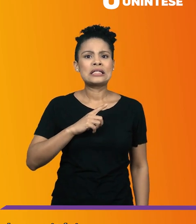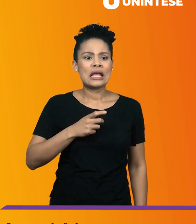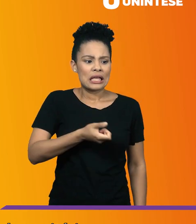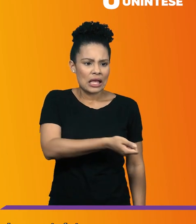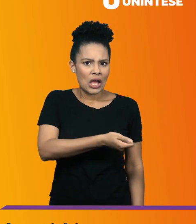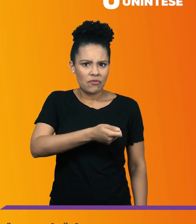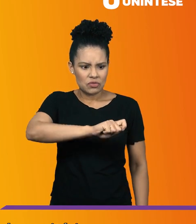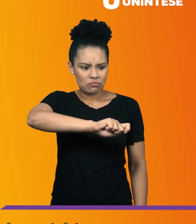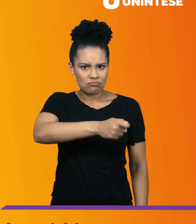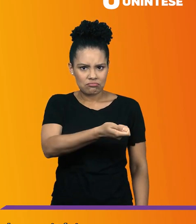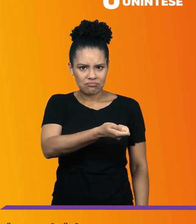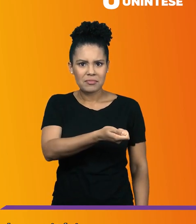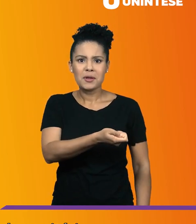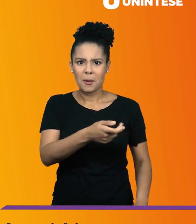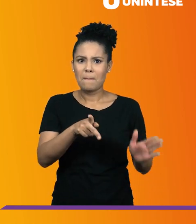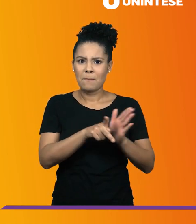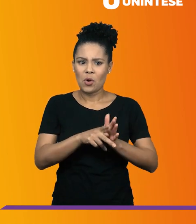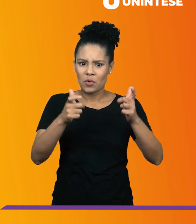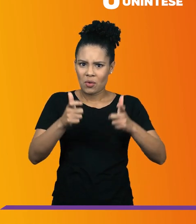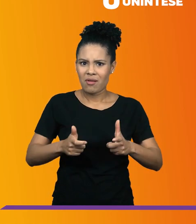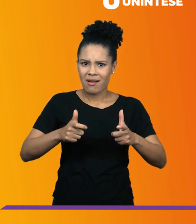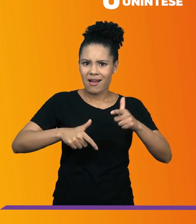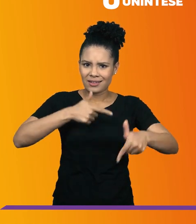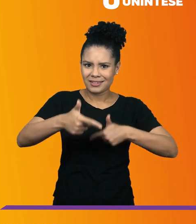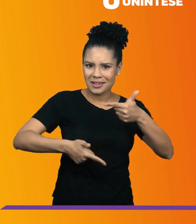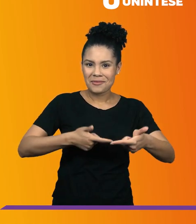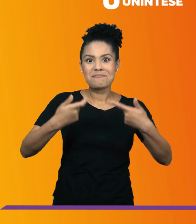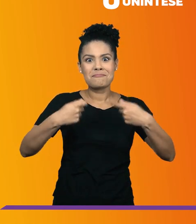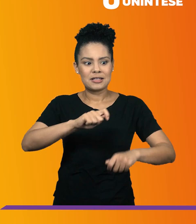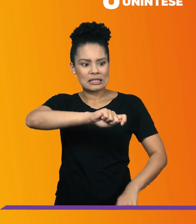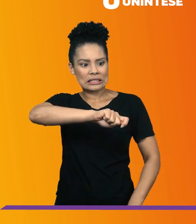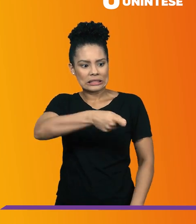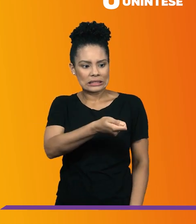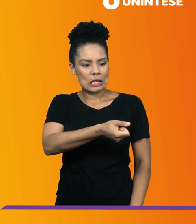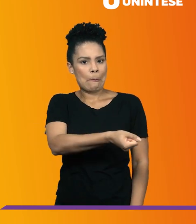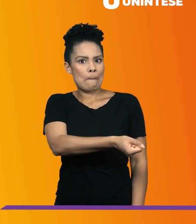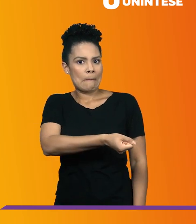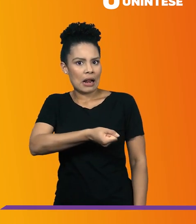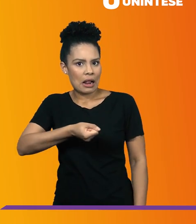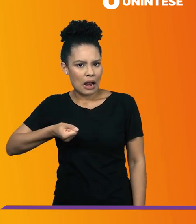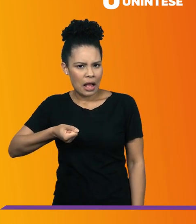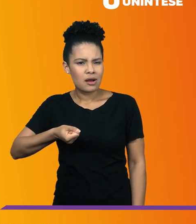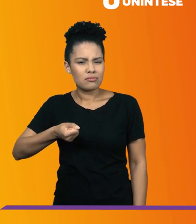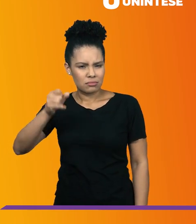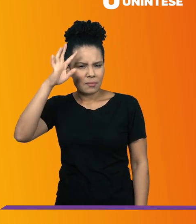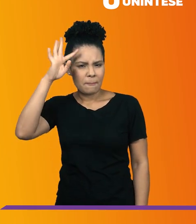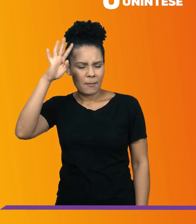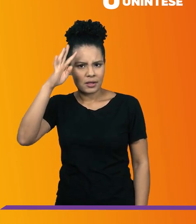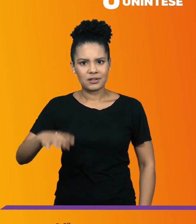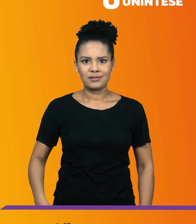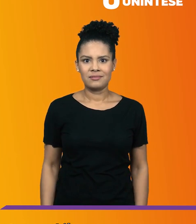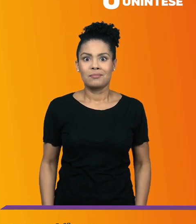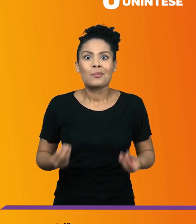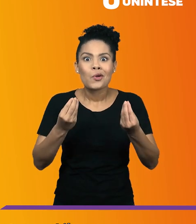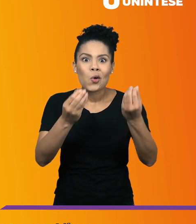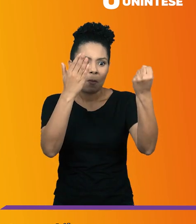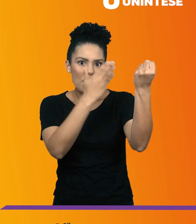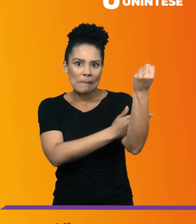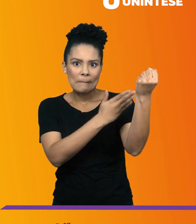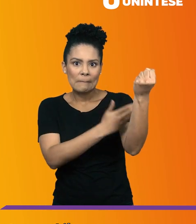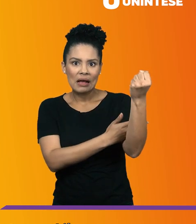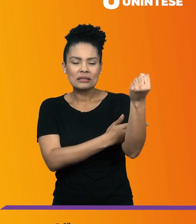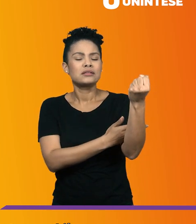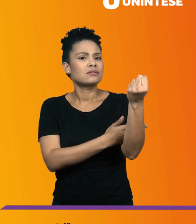gaveta de escritório que tem aquelas chaves, que você tem que abrir a chave para depois conseguir abrir a gaveta. Você não vai